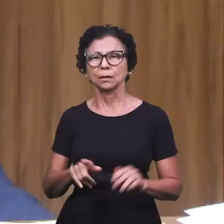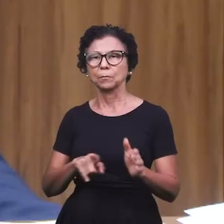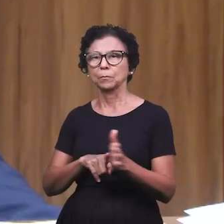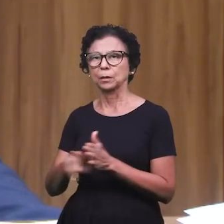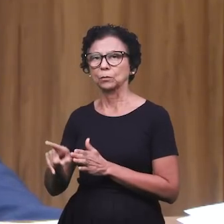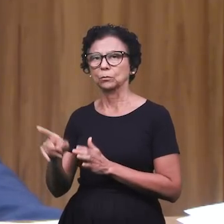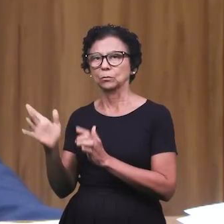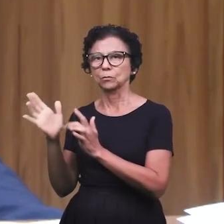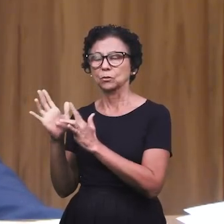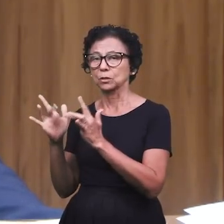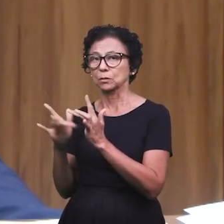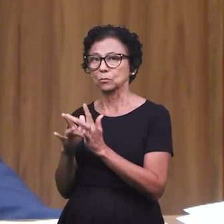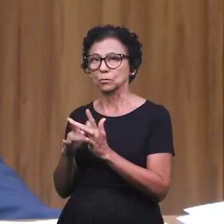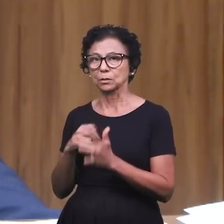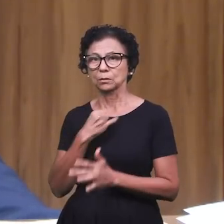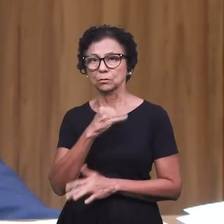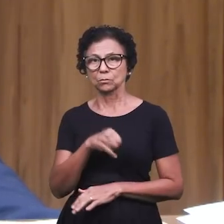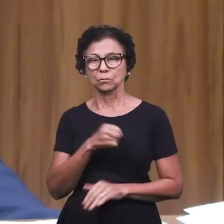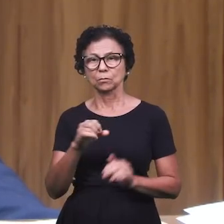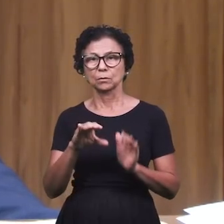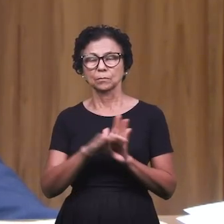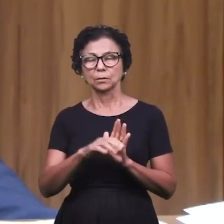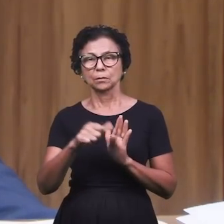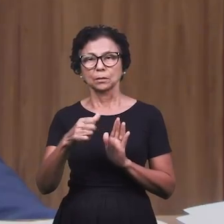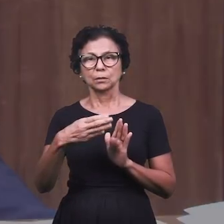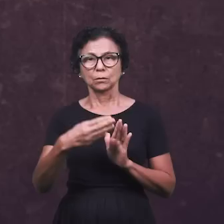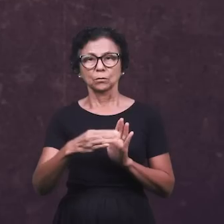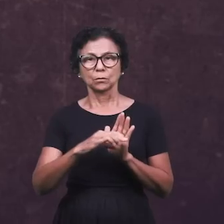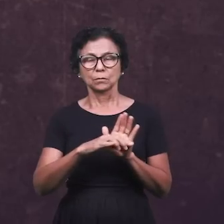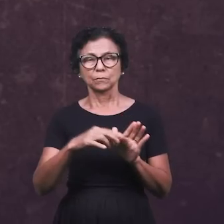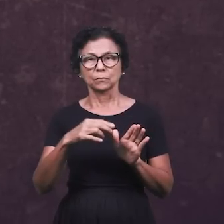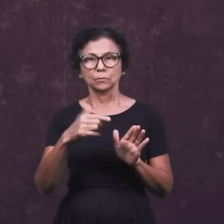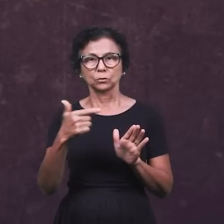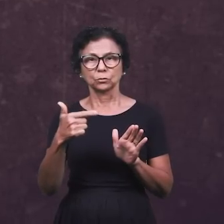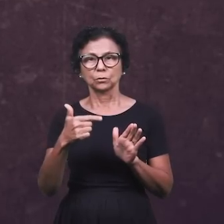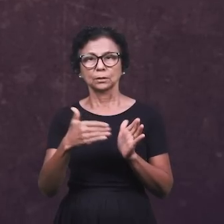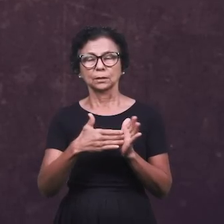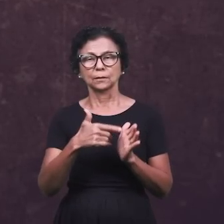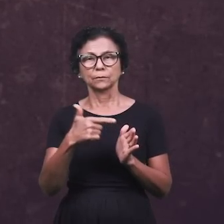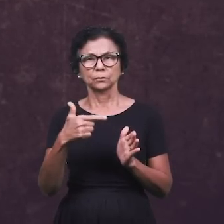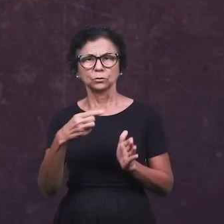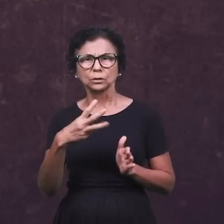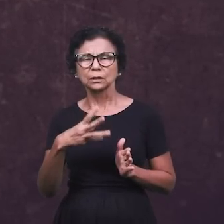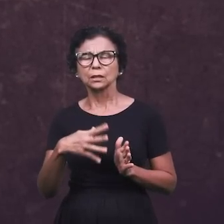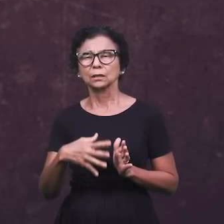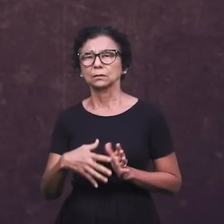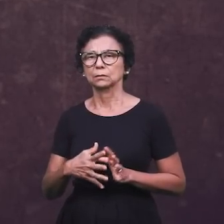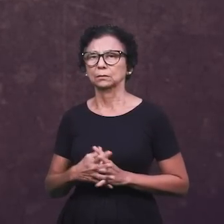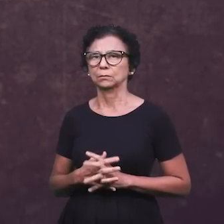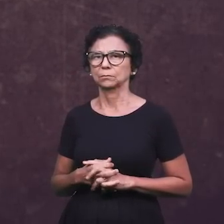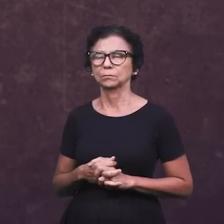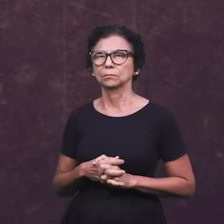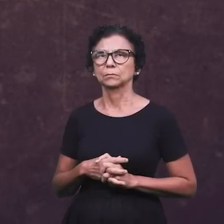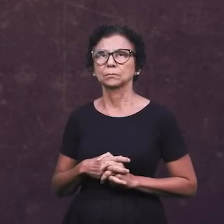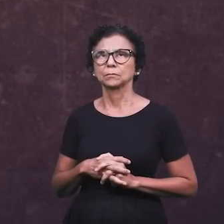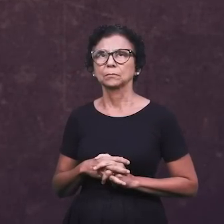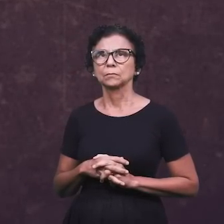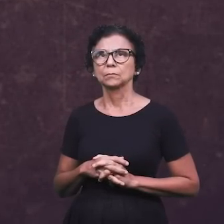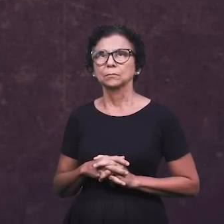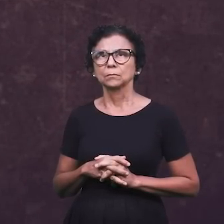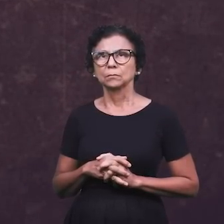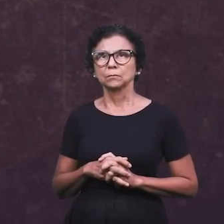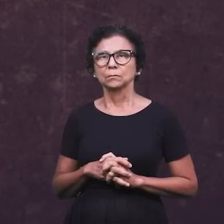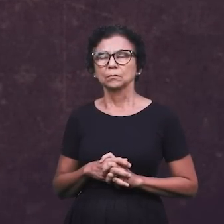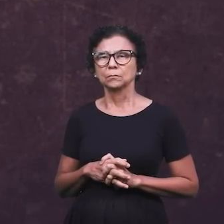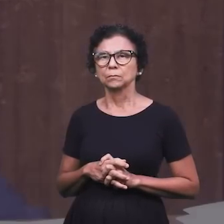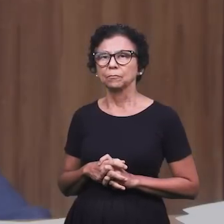14, 22, 23, ele perguntou: Senhor, por que te manifestarás a nós e não